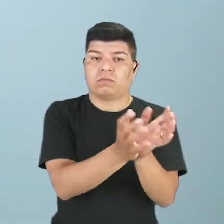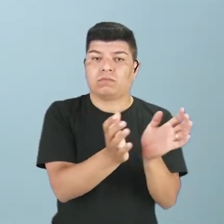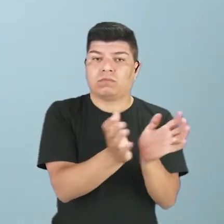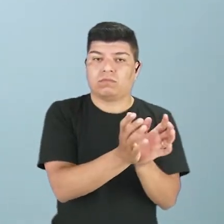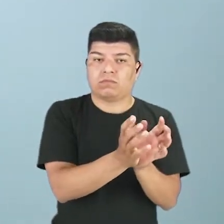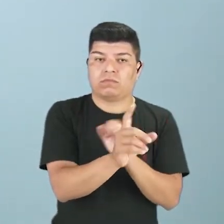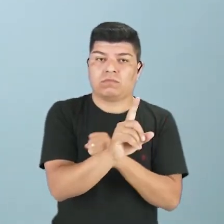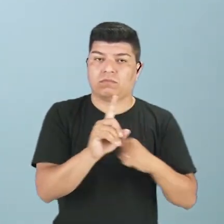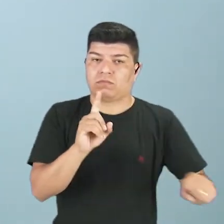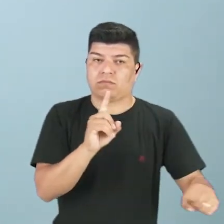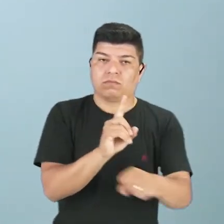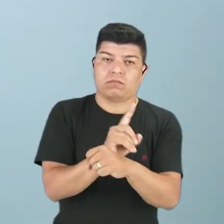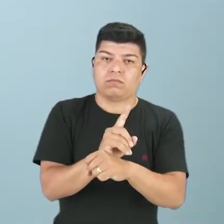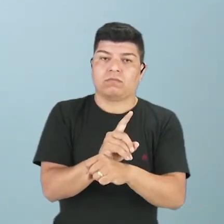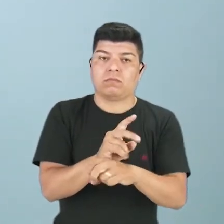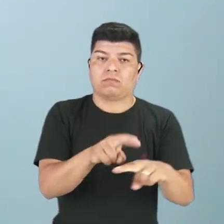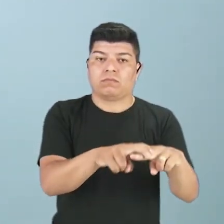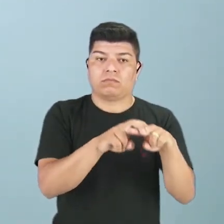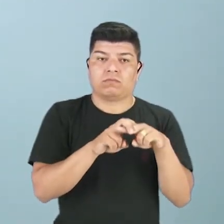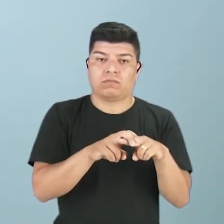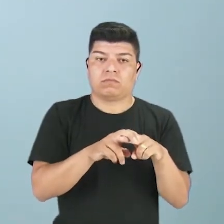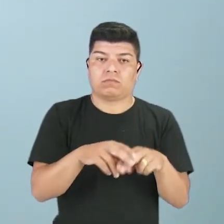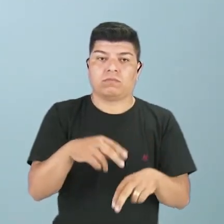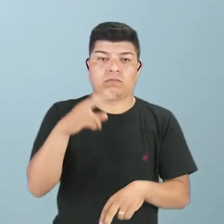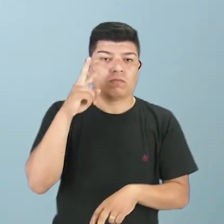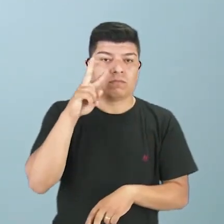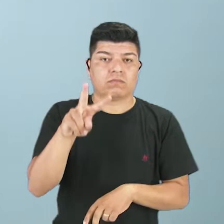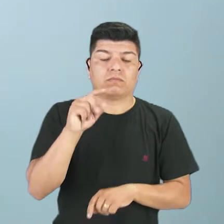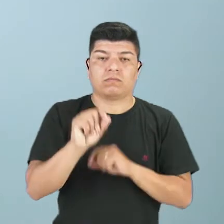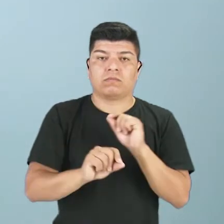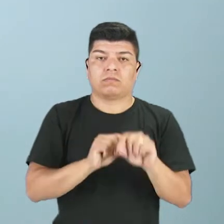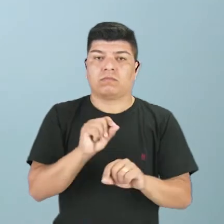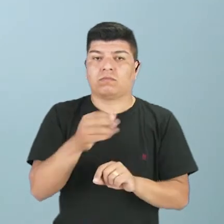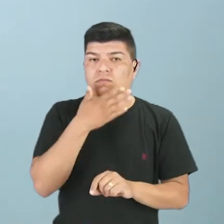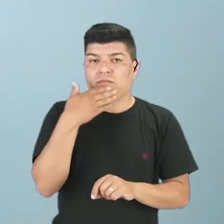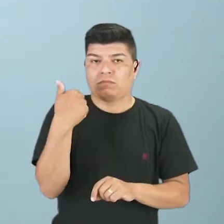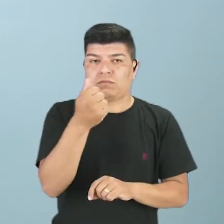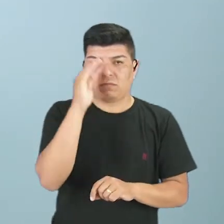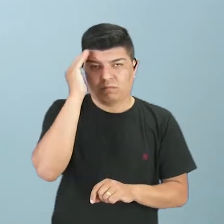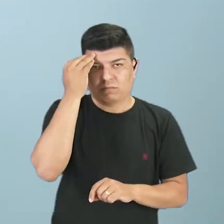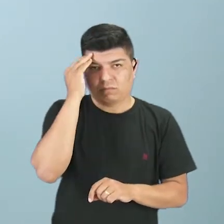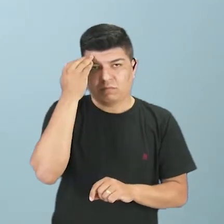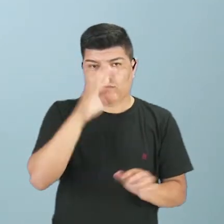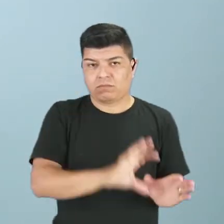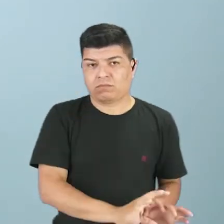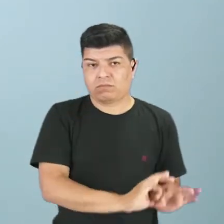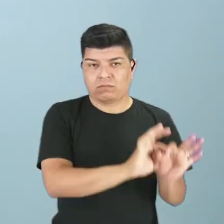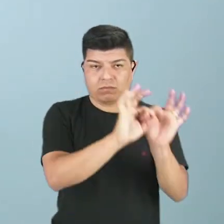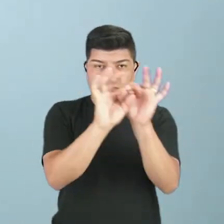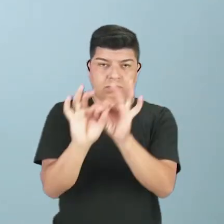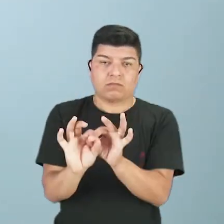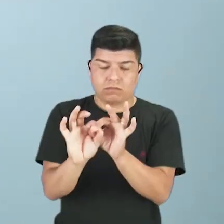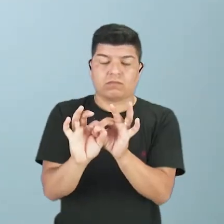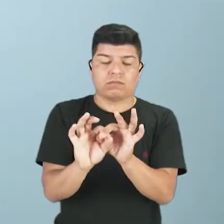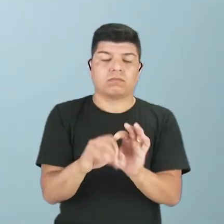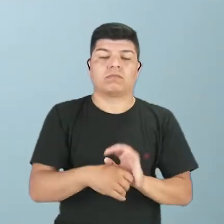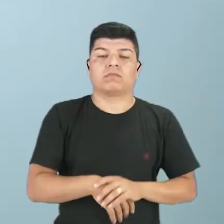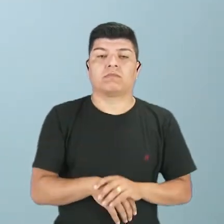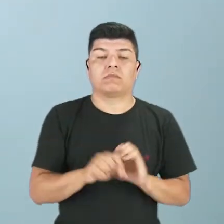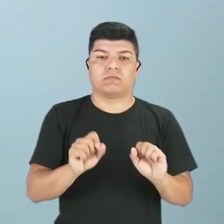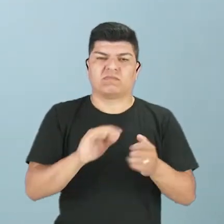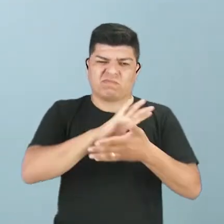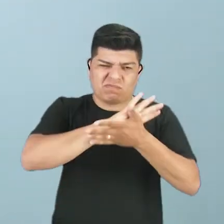grupo socialista. Então, adiante você vai ver isso melhor para entender o contexto disso. Então, o cenário